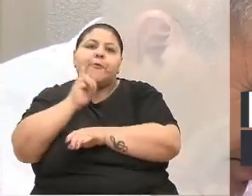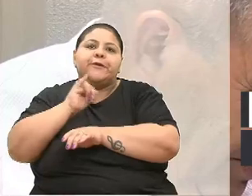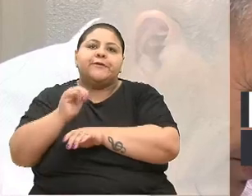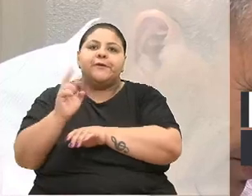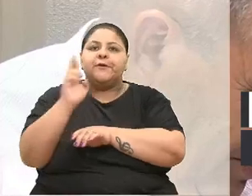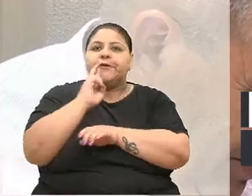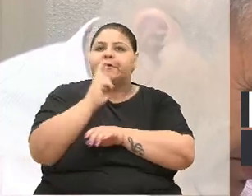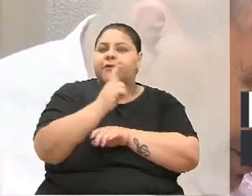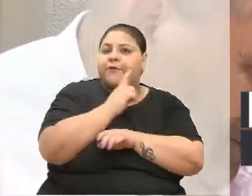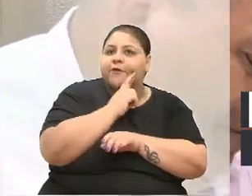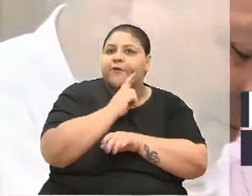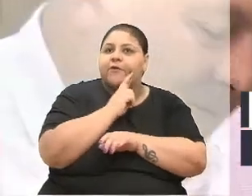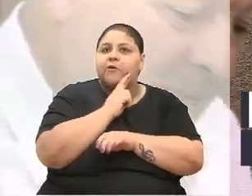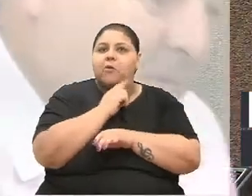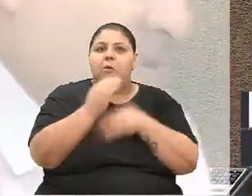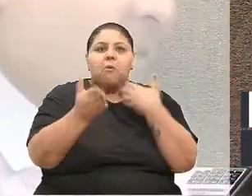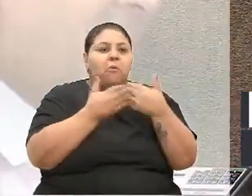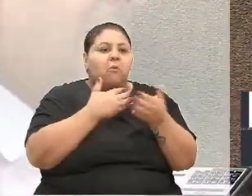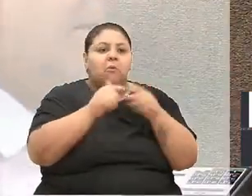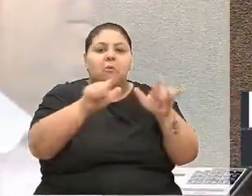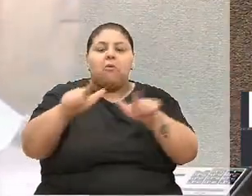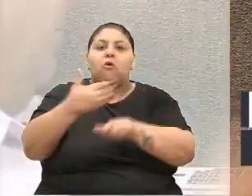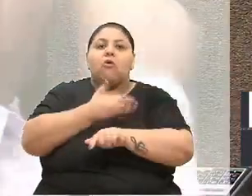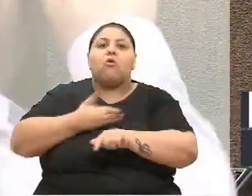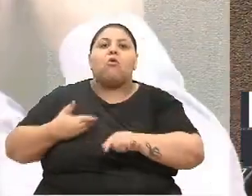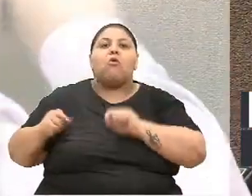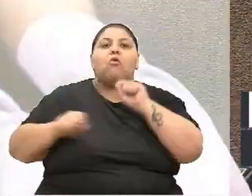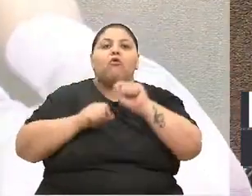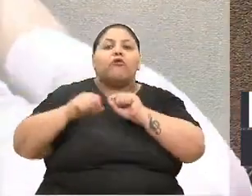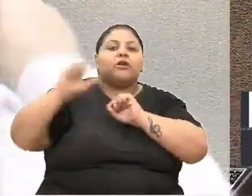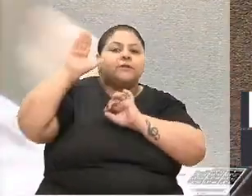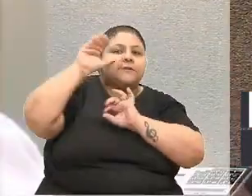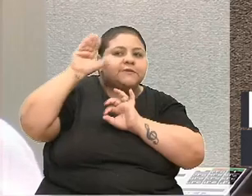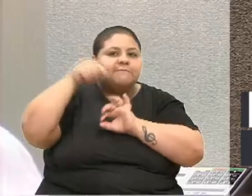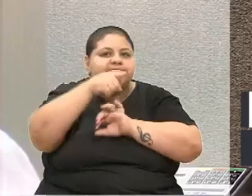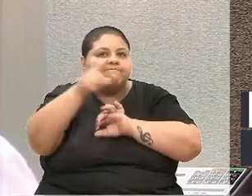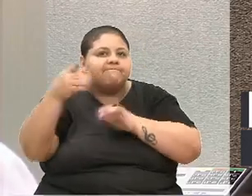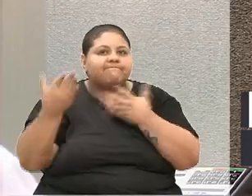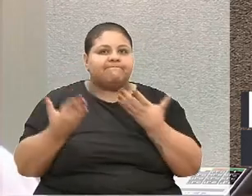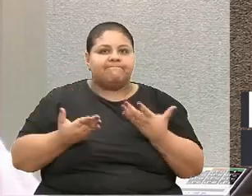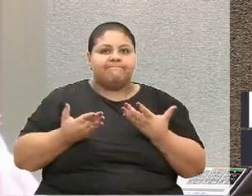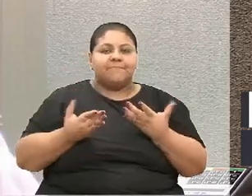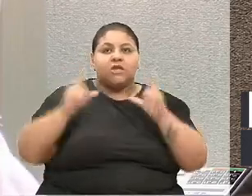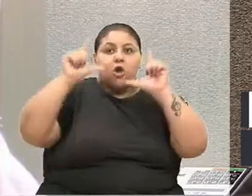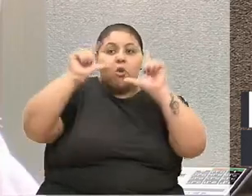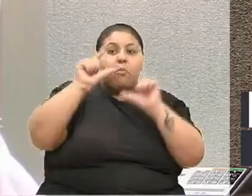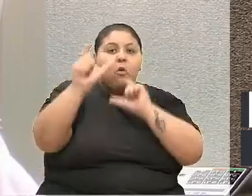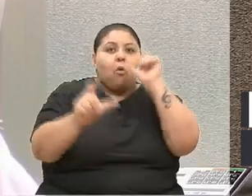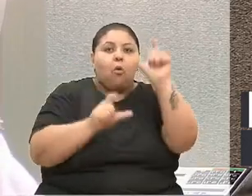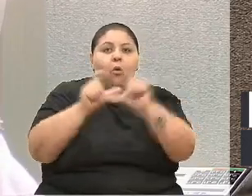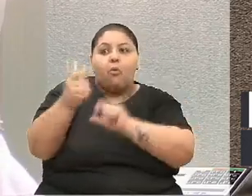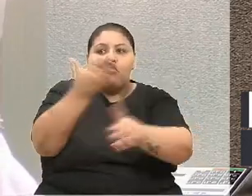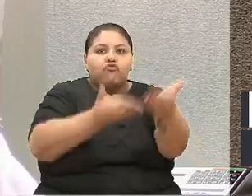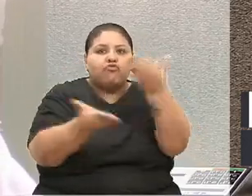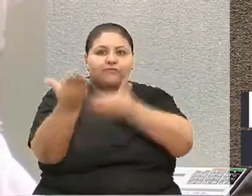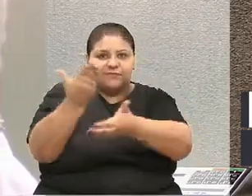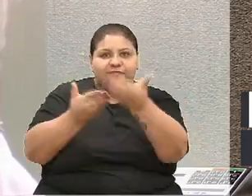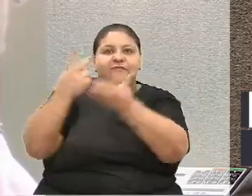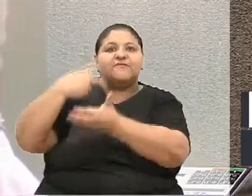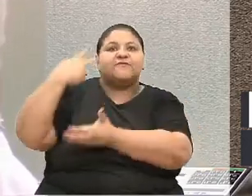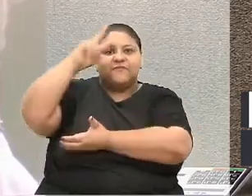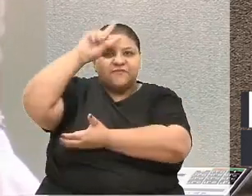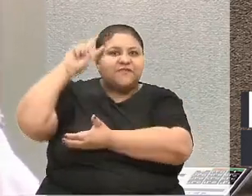vezes, ou quando você vai em qualquer lugar público, o que você tem observado muitas das vezes? Poucas pessoas interagindo, vereador